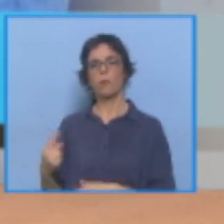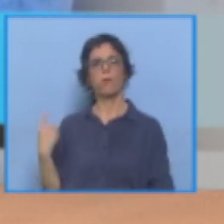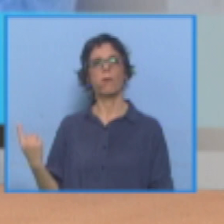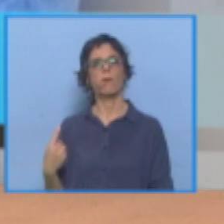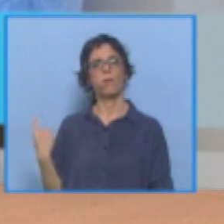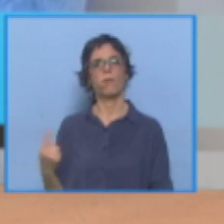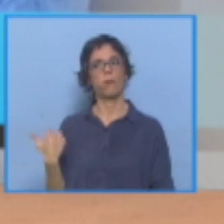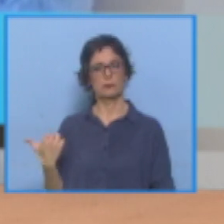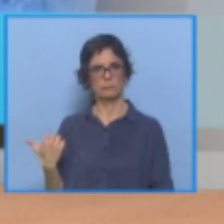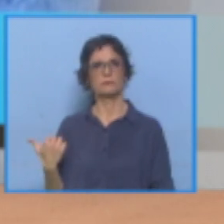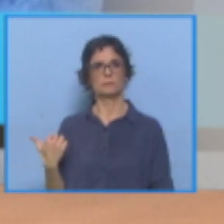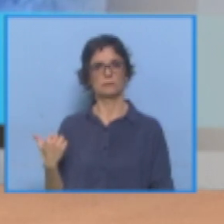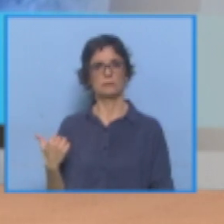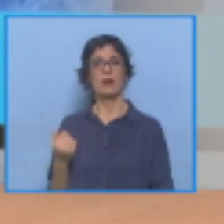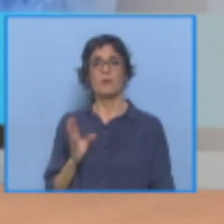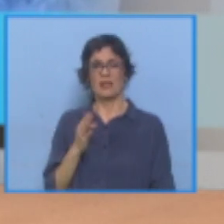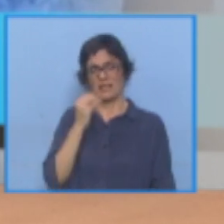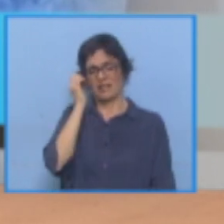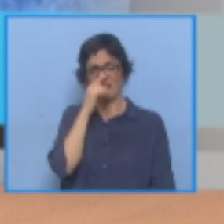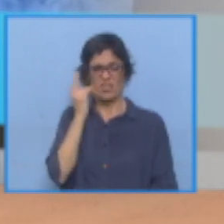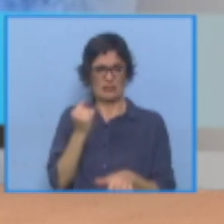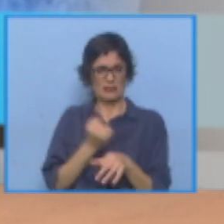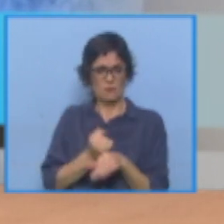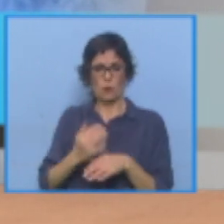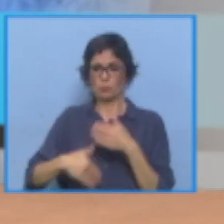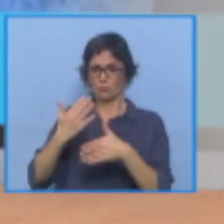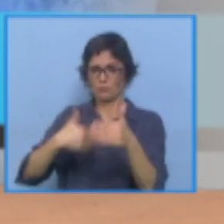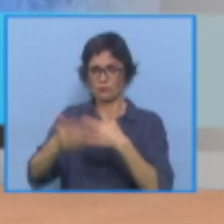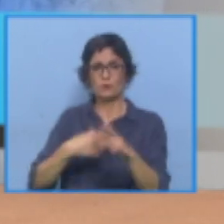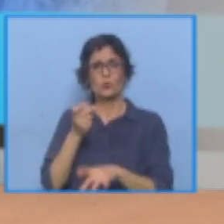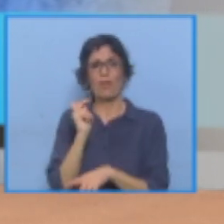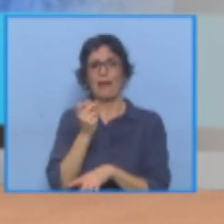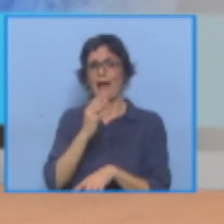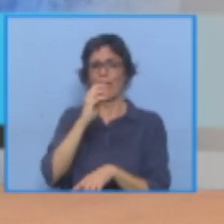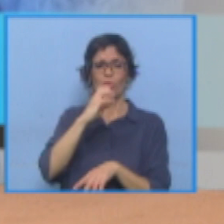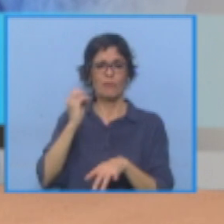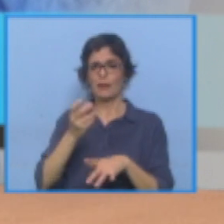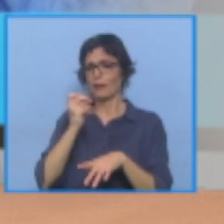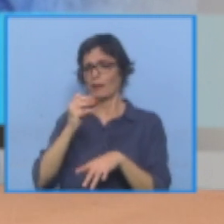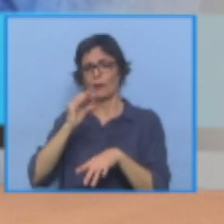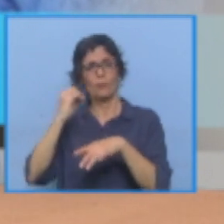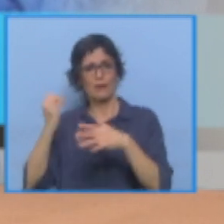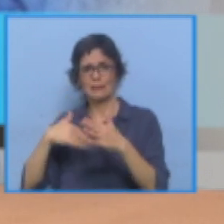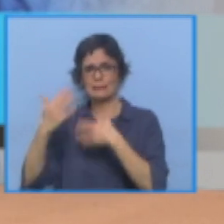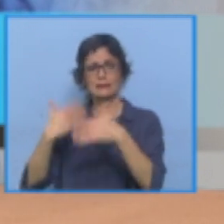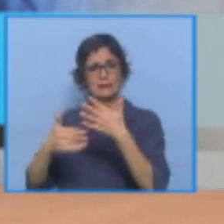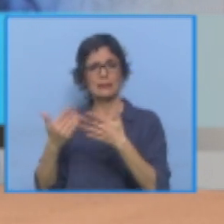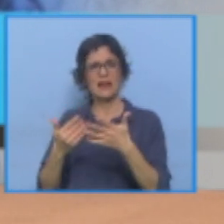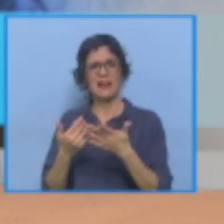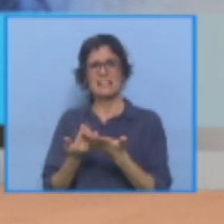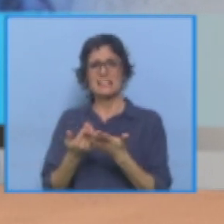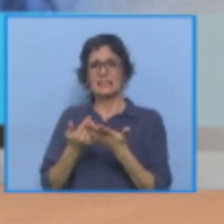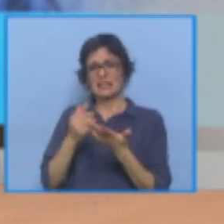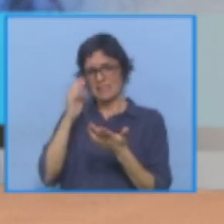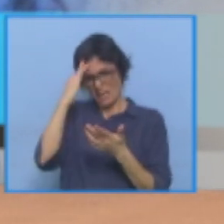já passou por estes casos durante 30, 40 anos, dificilmente vê como um ponto positivo que se tome consciência da gravidade, porque eles já sabem que eles